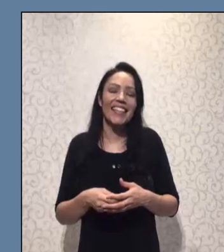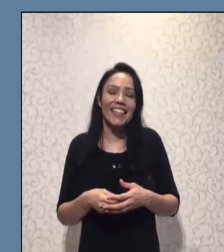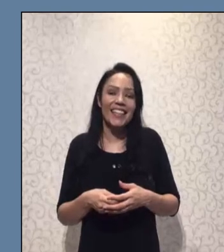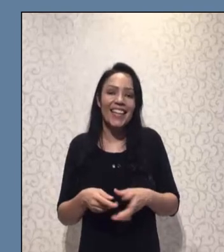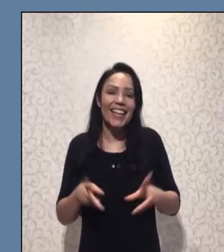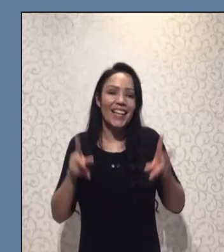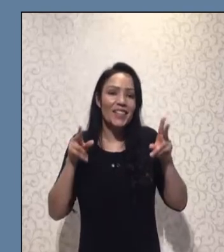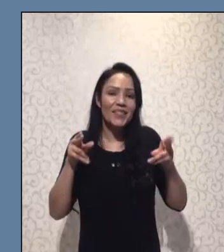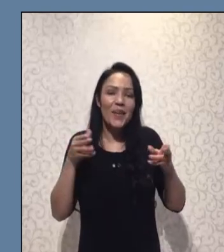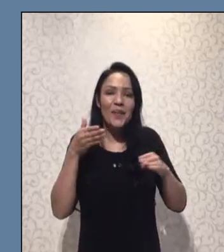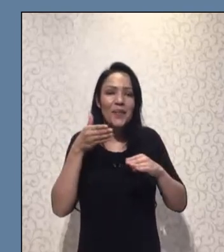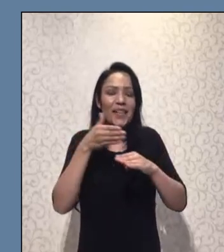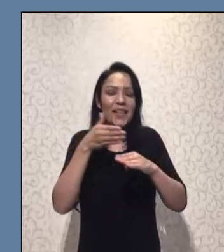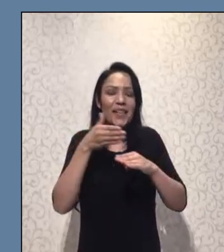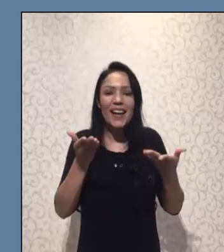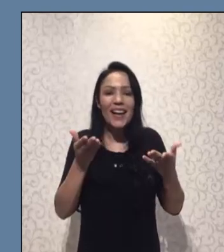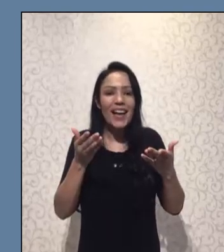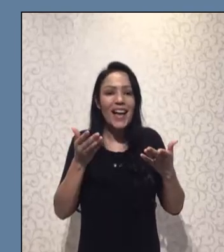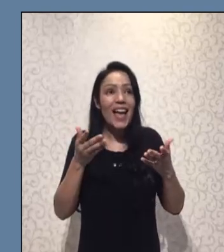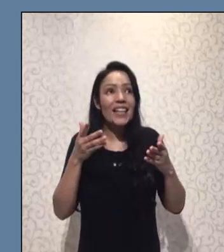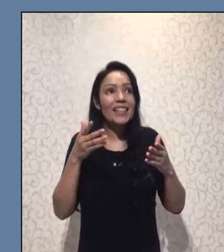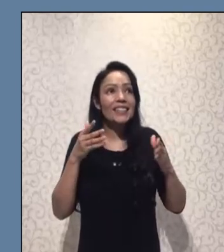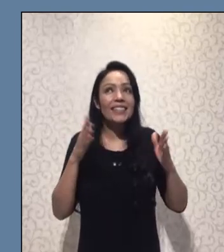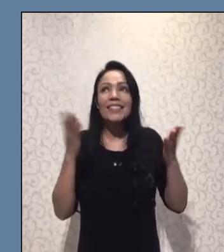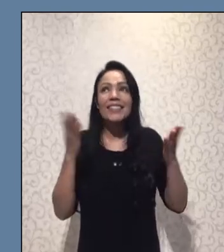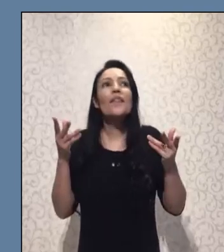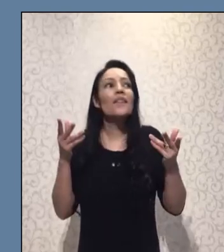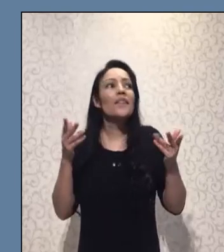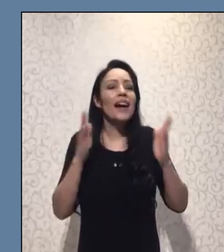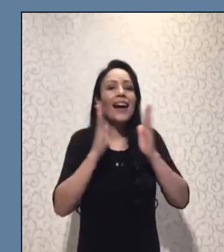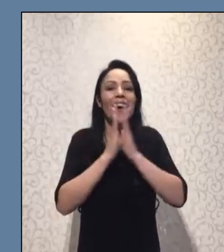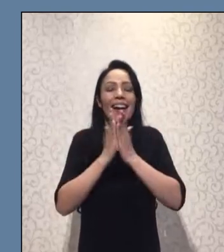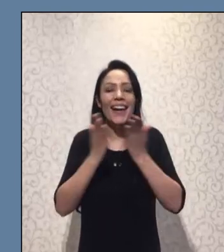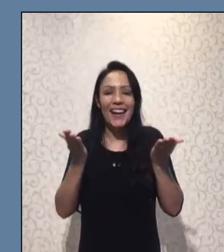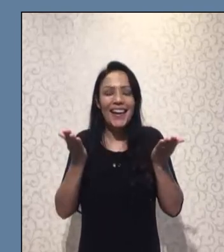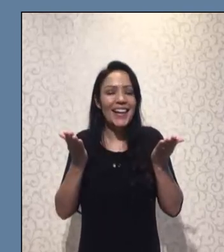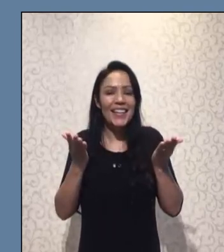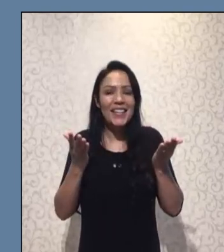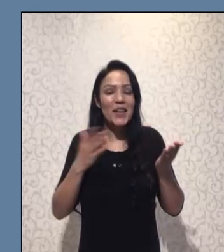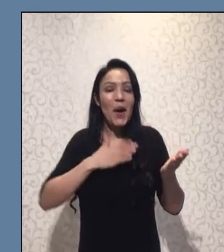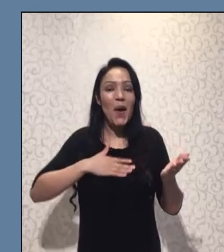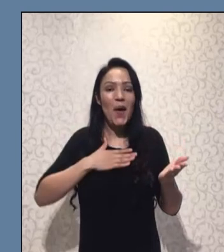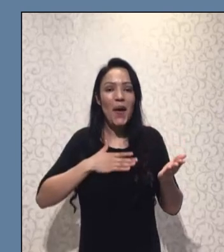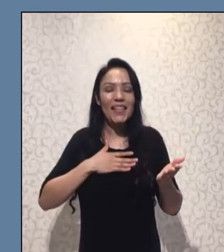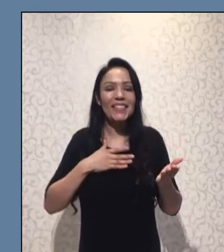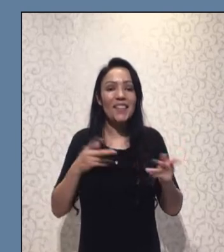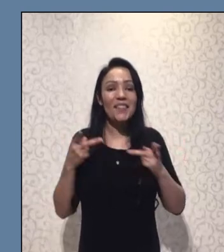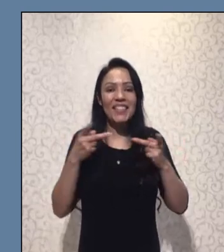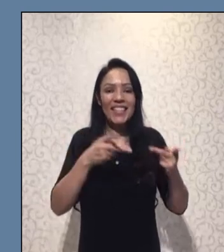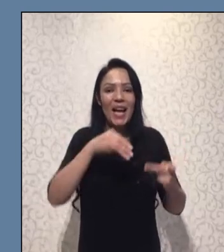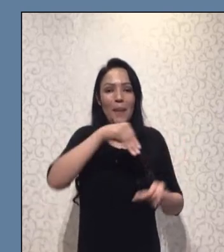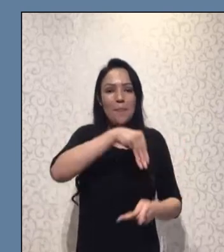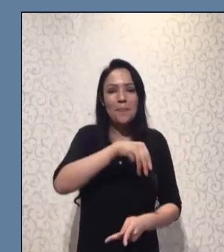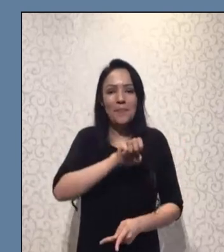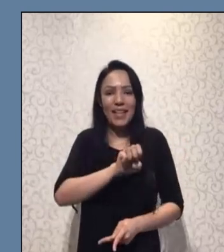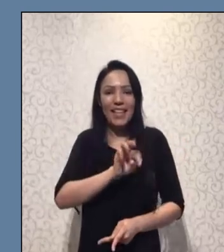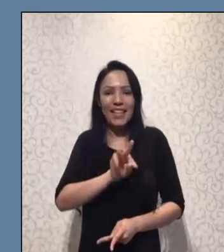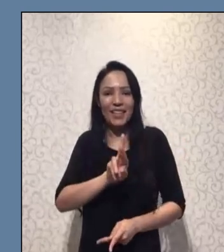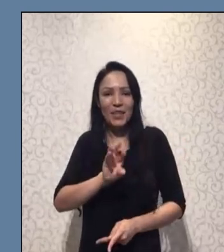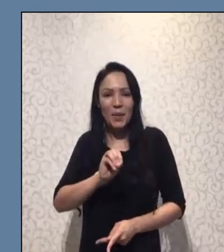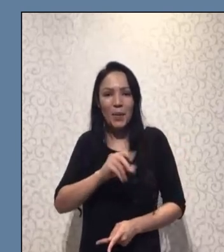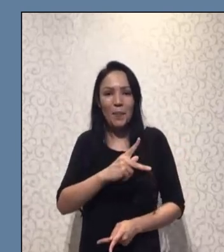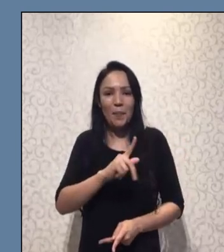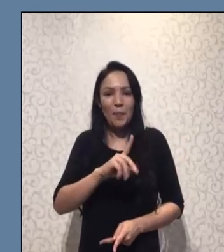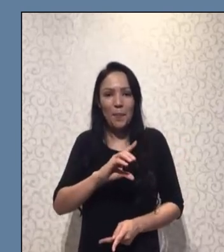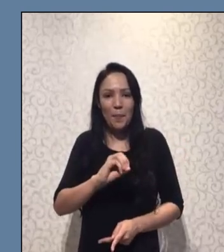né? O visitante está levantando as mãos, assim, é muito emblemática mesmo. Eu fiquei impressionada. Também foi legal você trazer para cá para a nossa conversa, Solange.